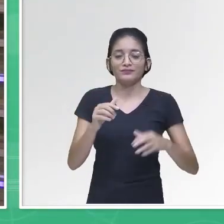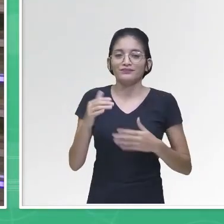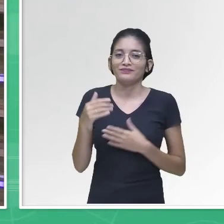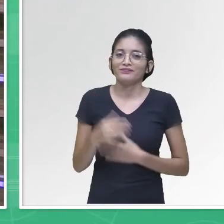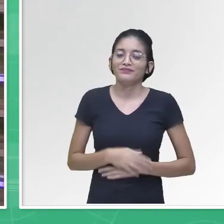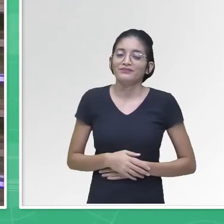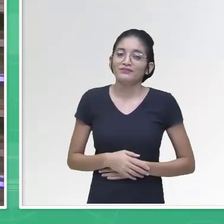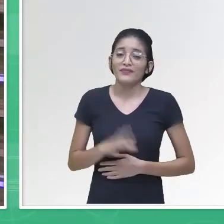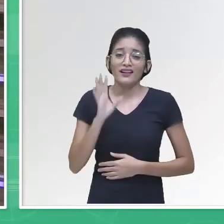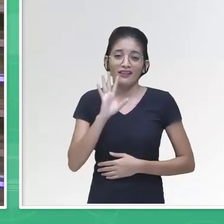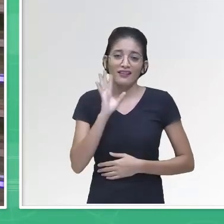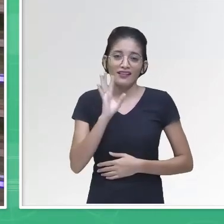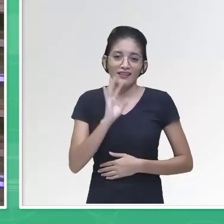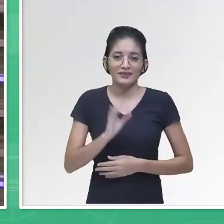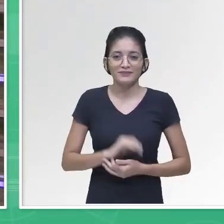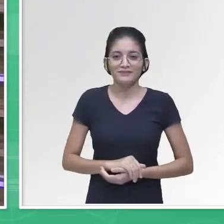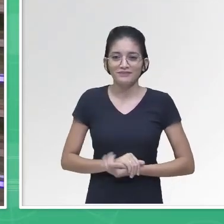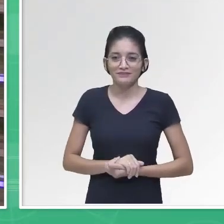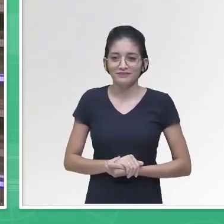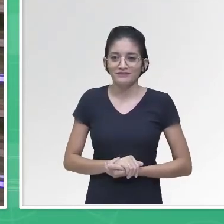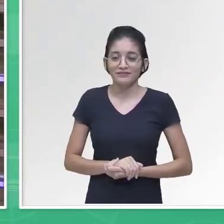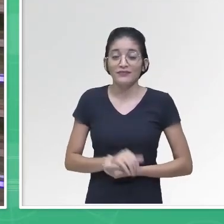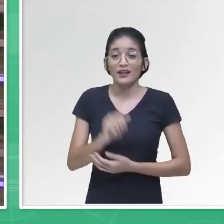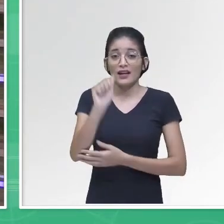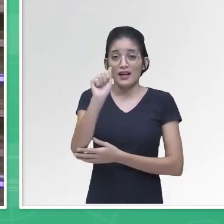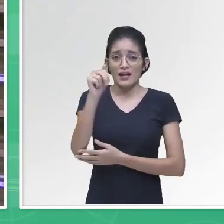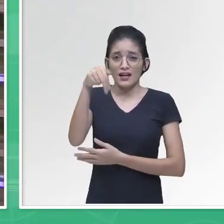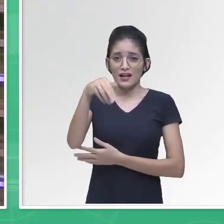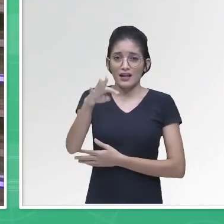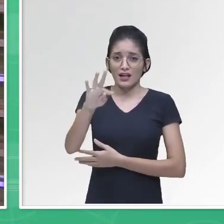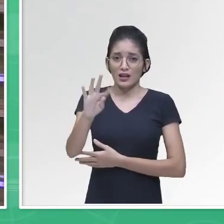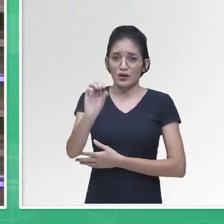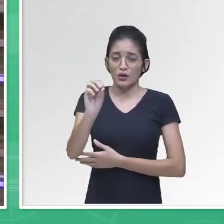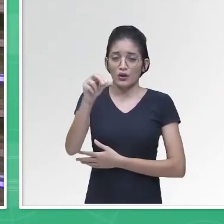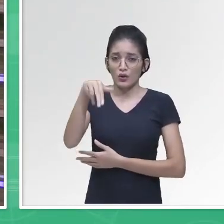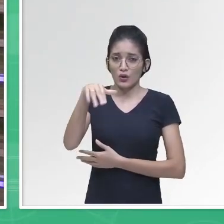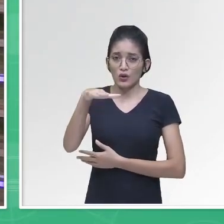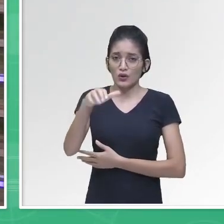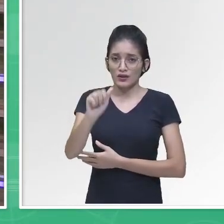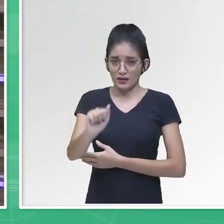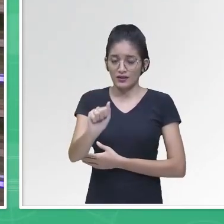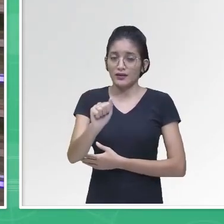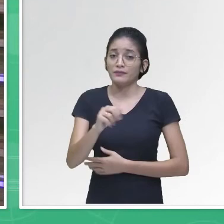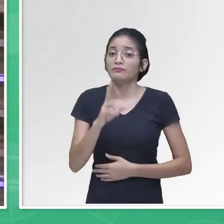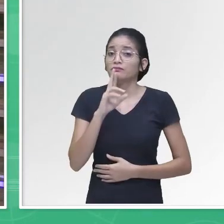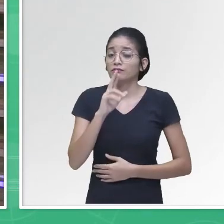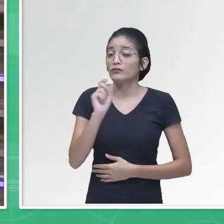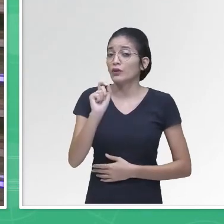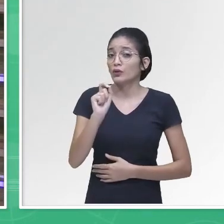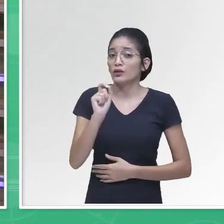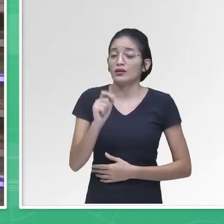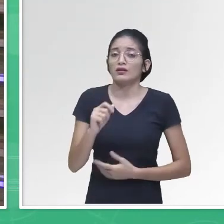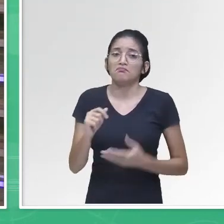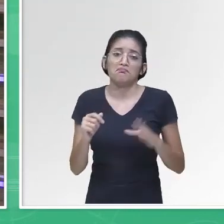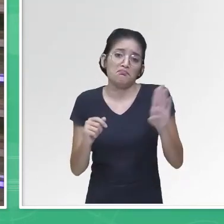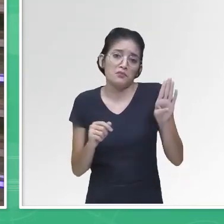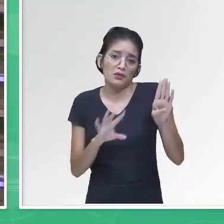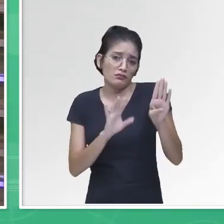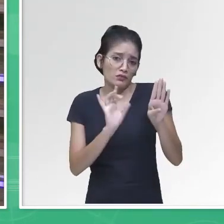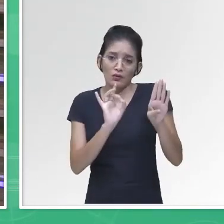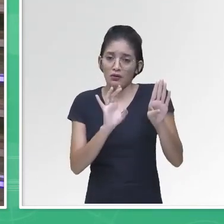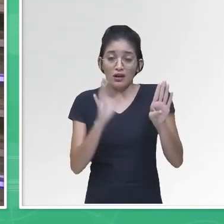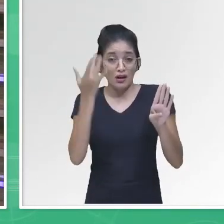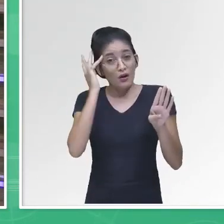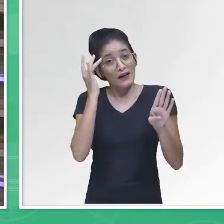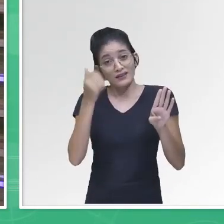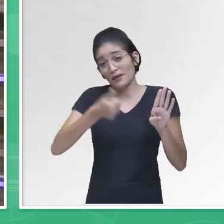Lucas. Antônia Jarcilane Oliveira Maia. Ela disse B. Penso eu que é da